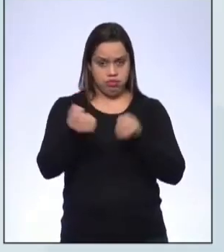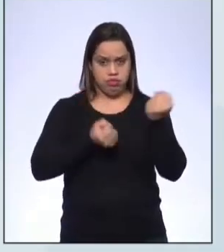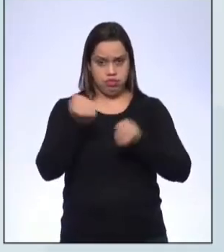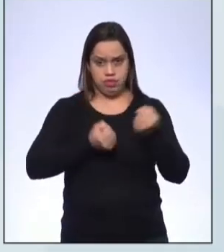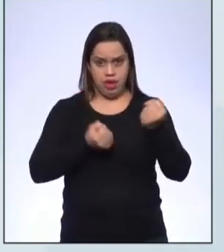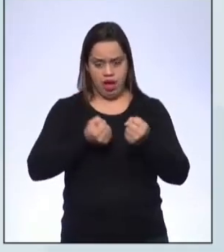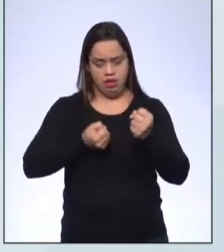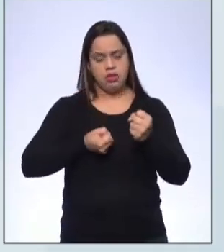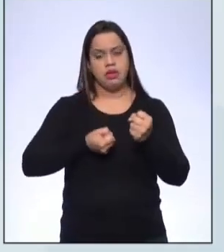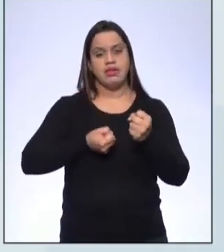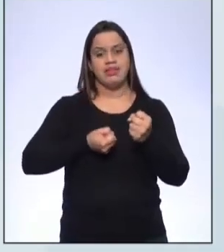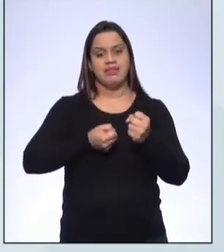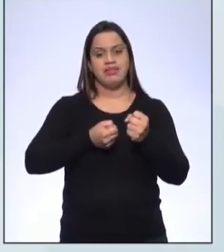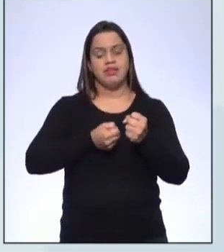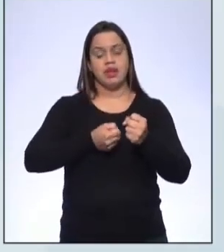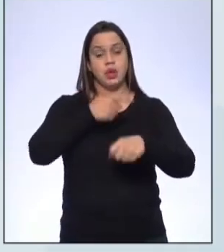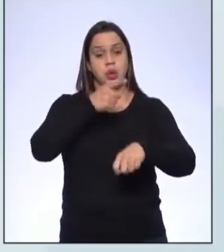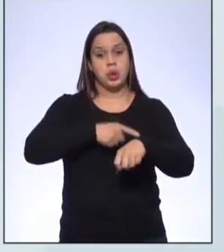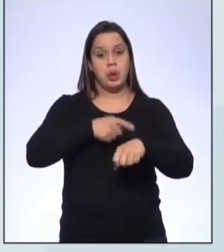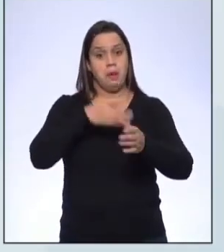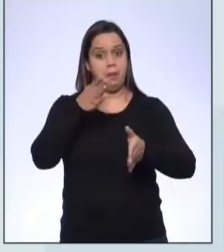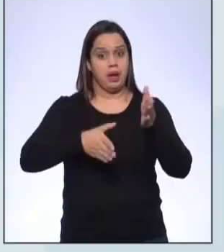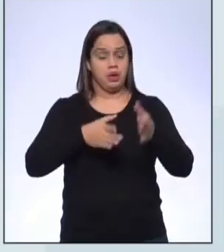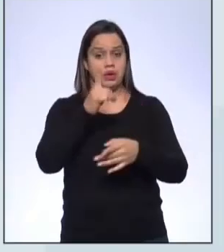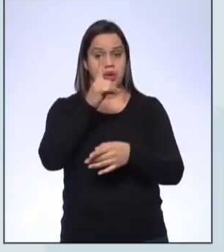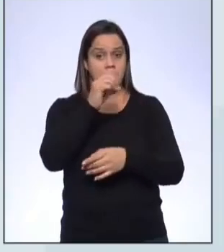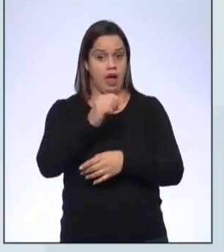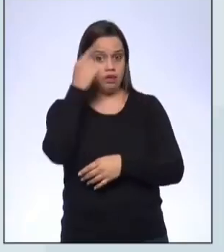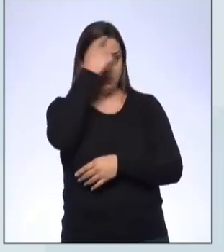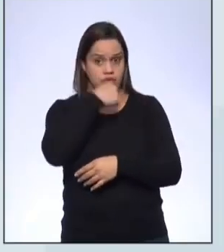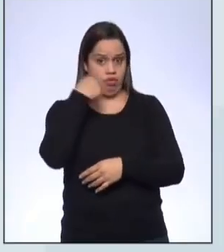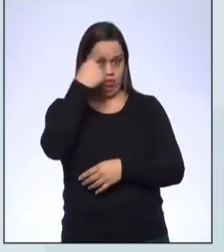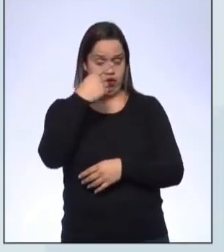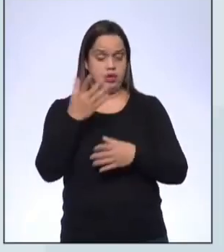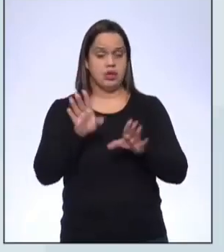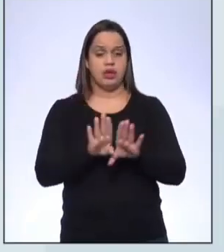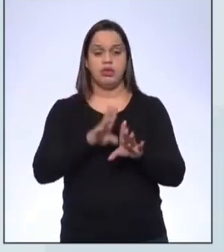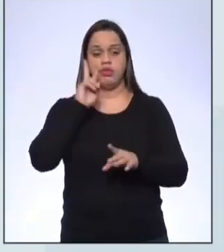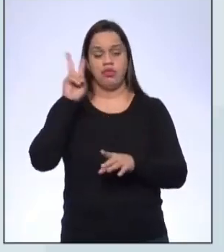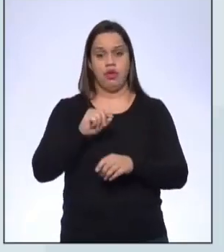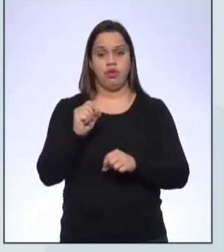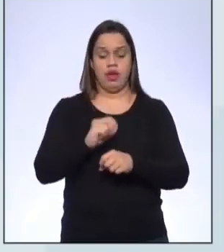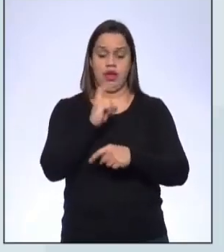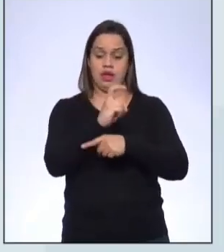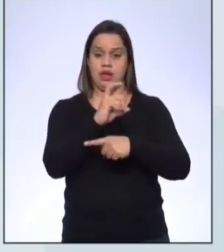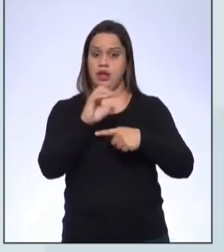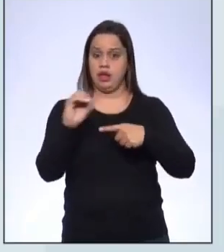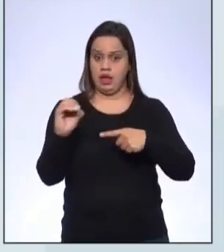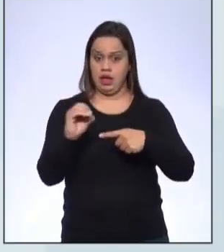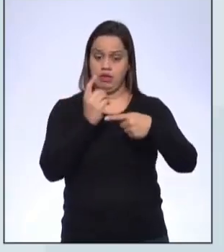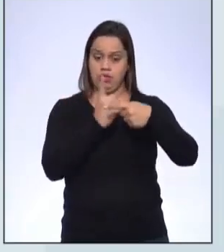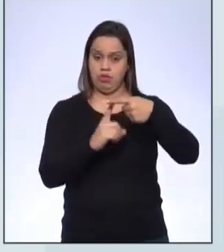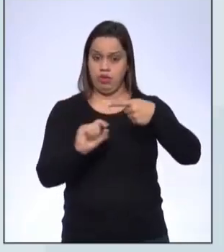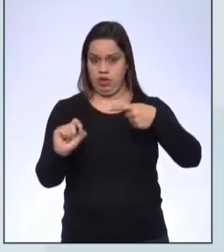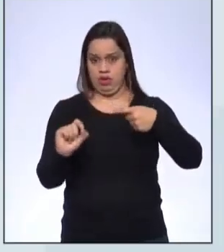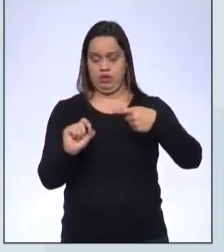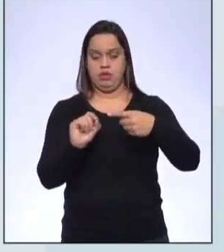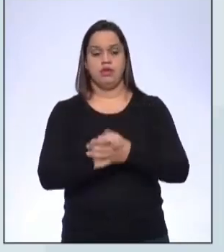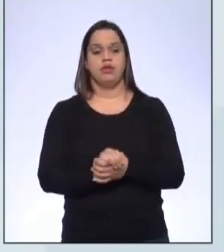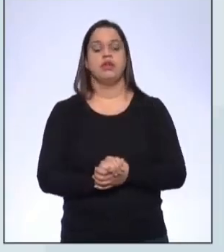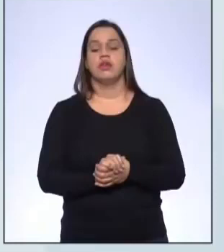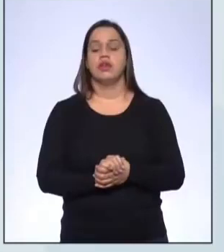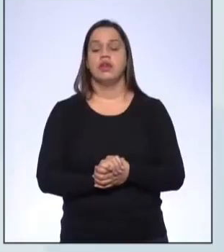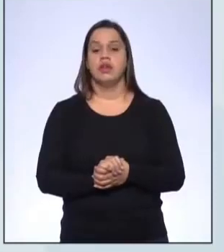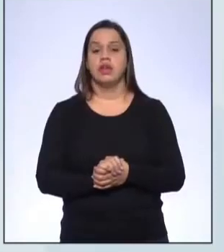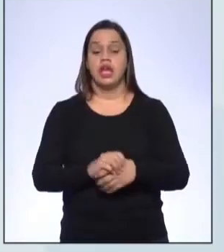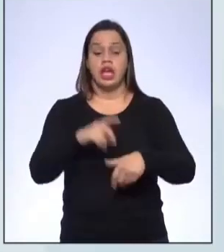10 horas. Aí vocês podem perceber que a distância é 500 quilômetros, ok? Distância percorrida,